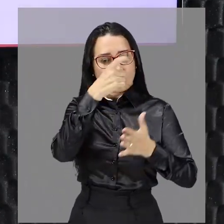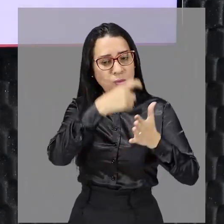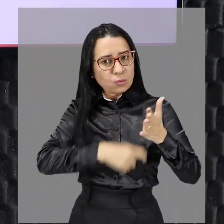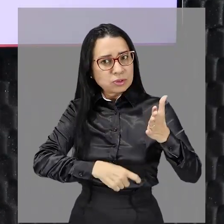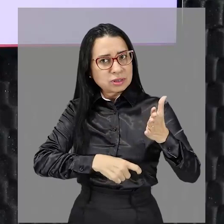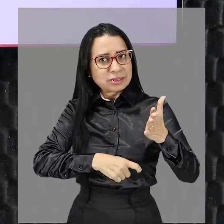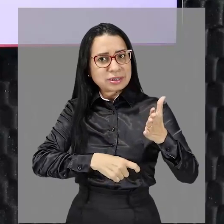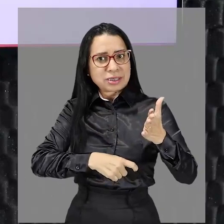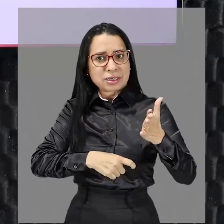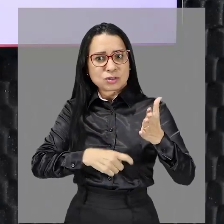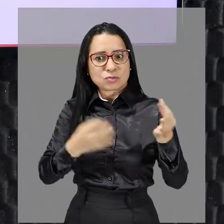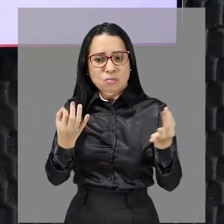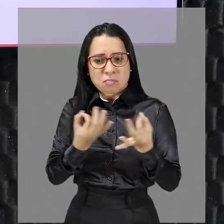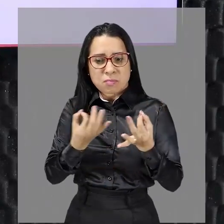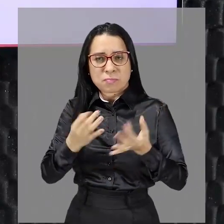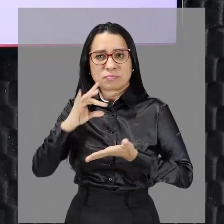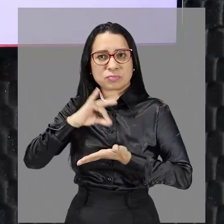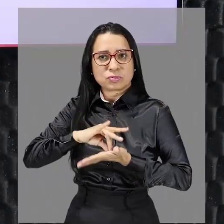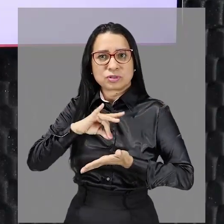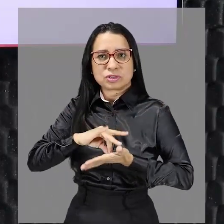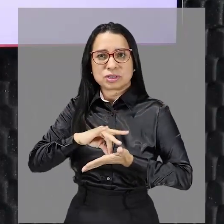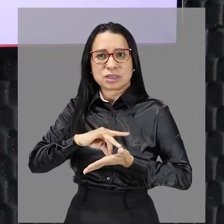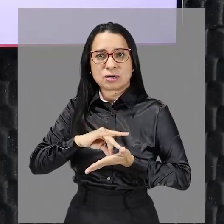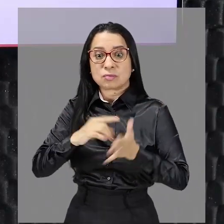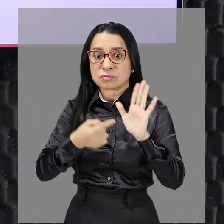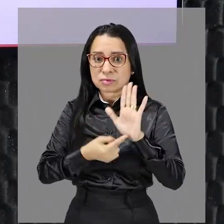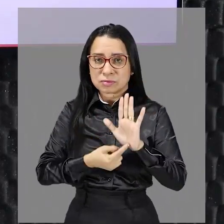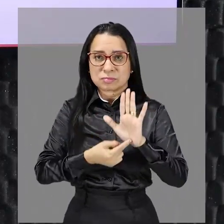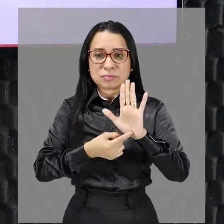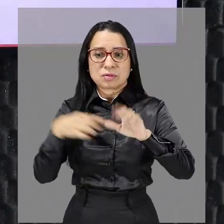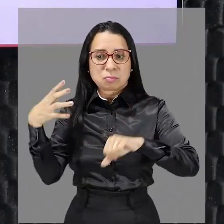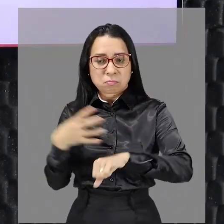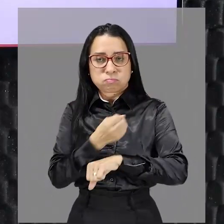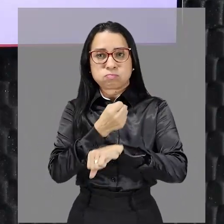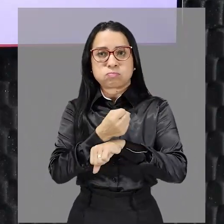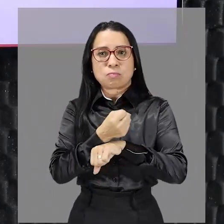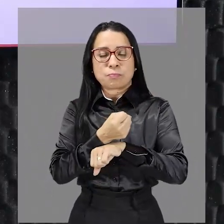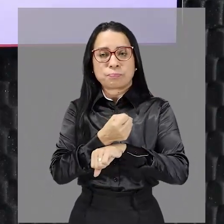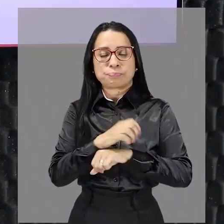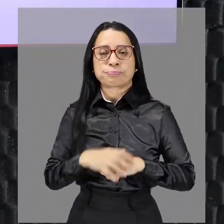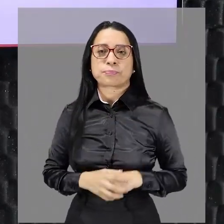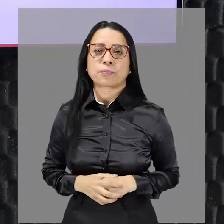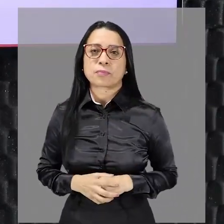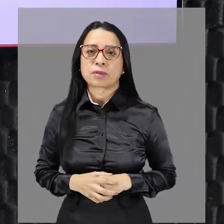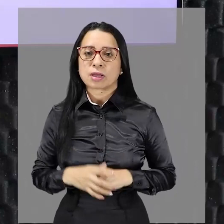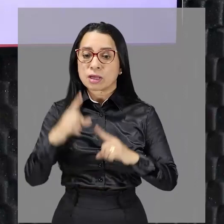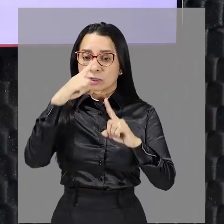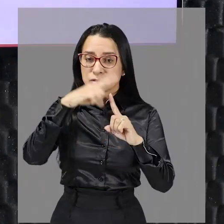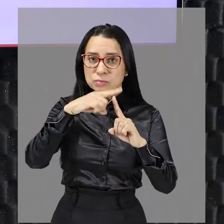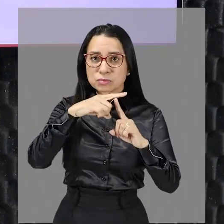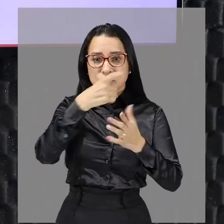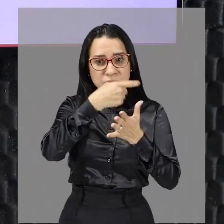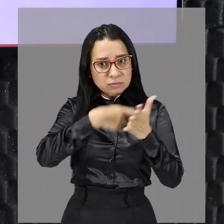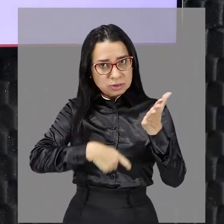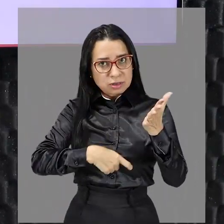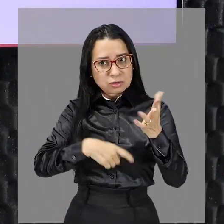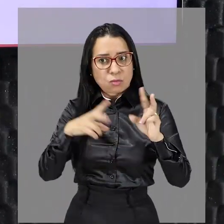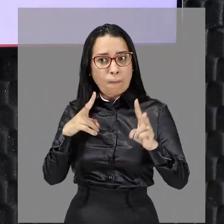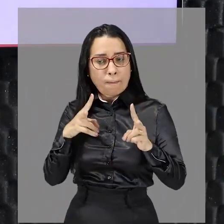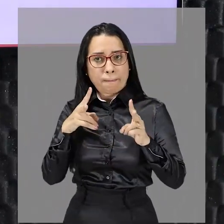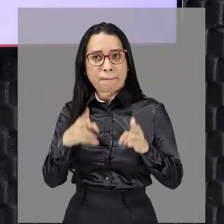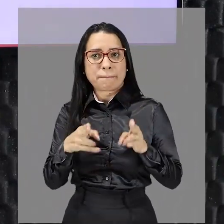se destacar. A tipologia textual. A tipologia textual cobrada é a mesma do Enem.